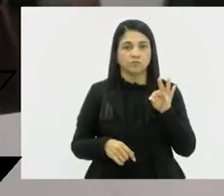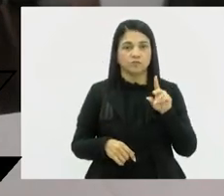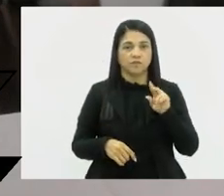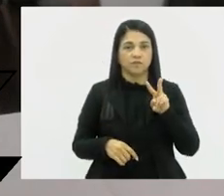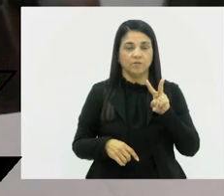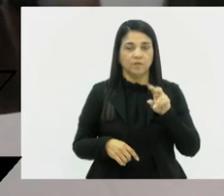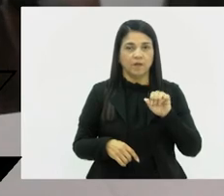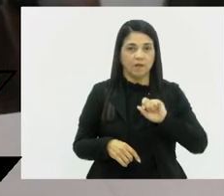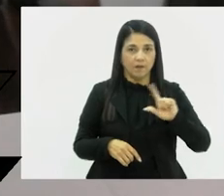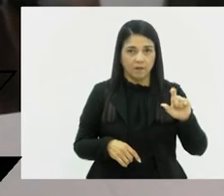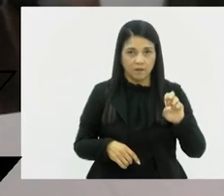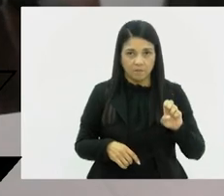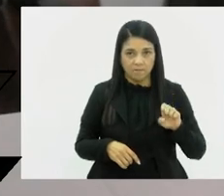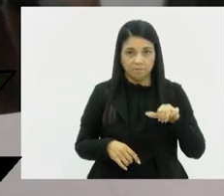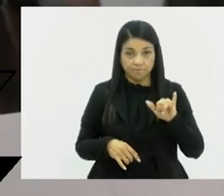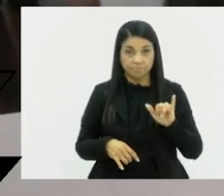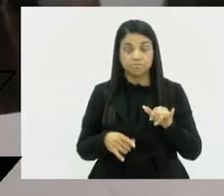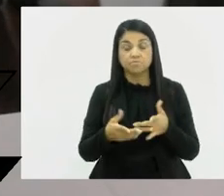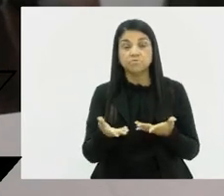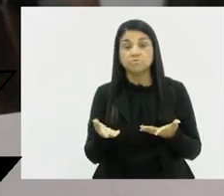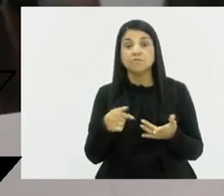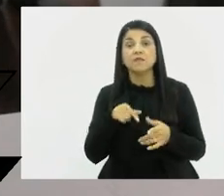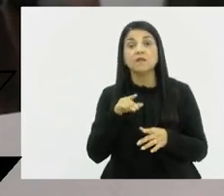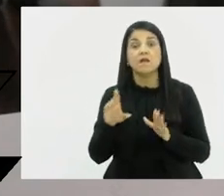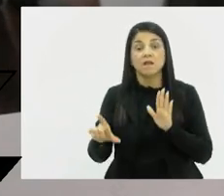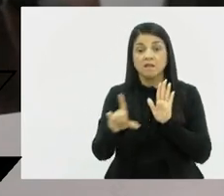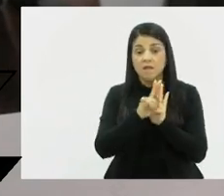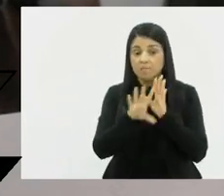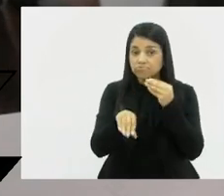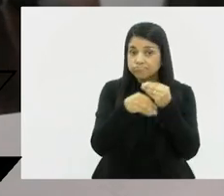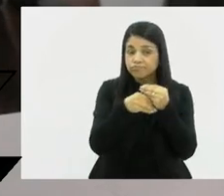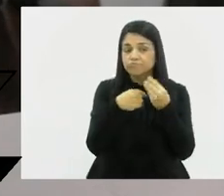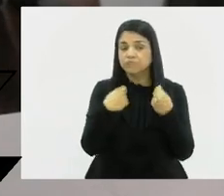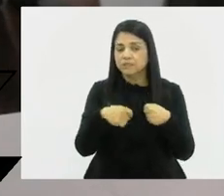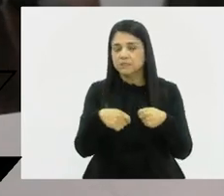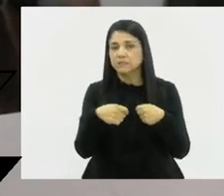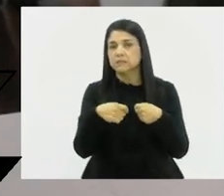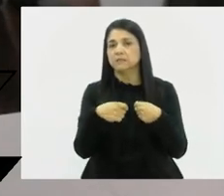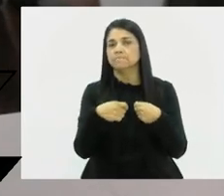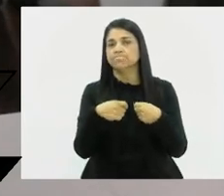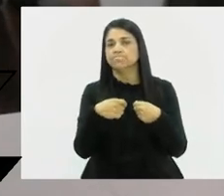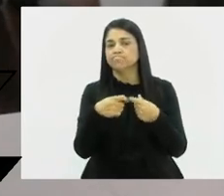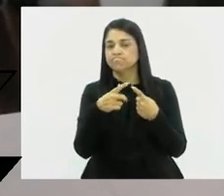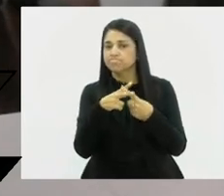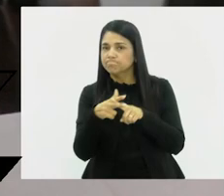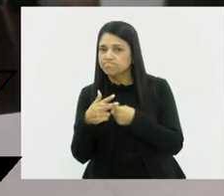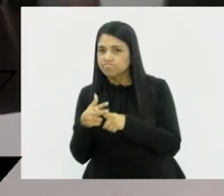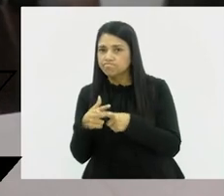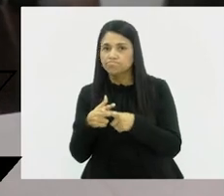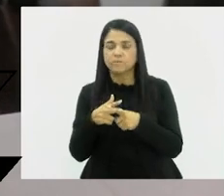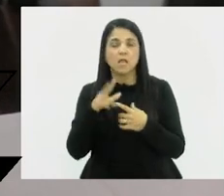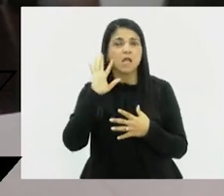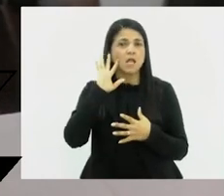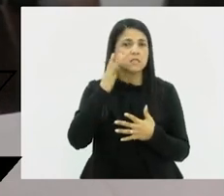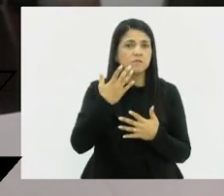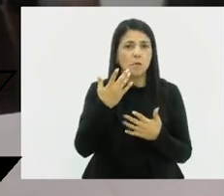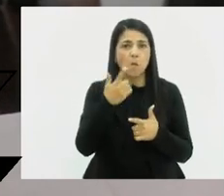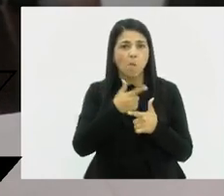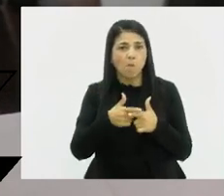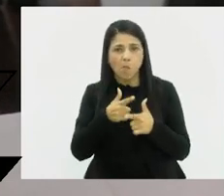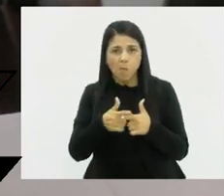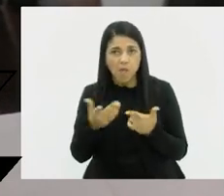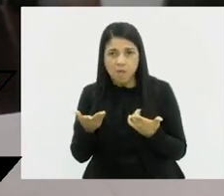que essa colocação na lei ela tem que ser revista. Não se pode querer resolver o problema do